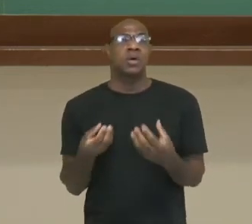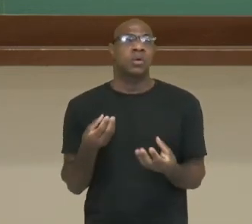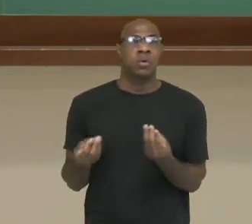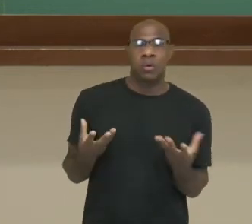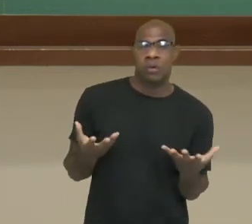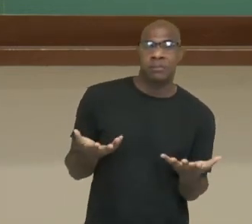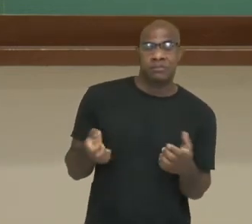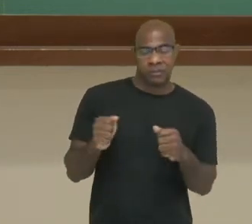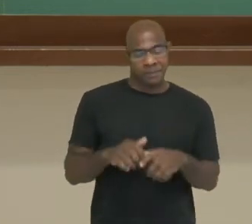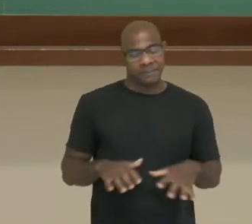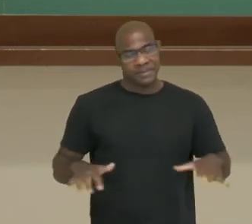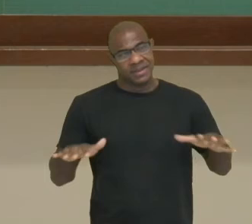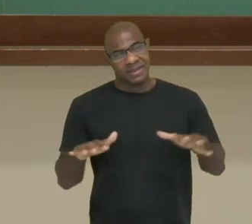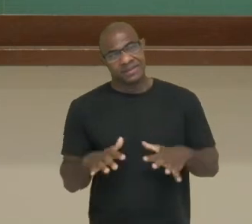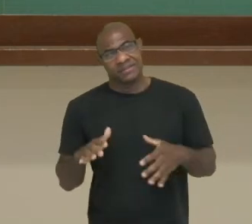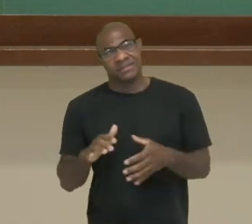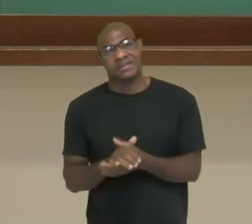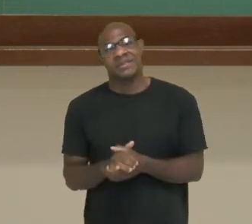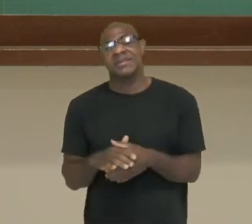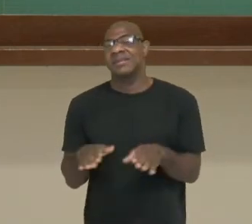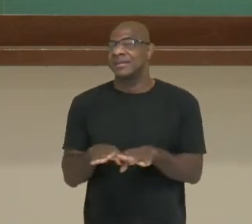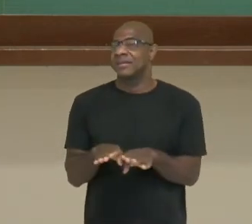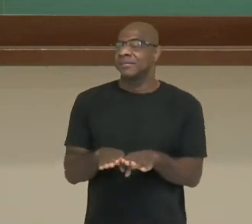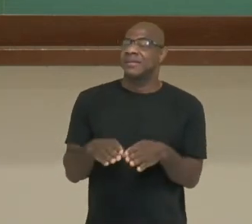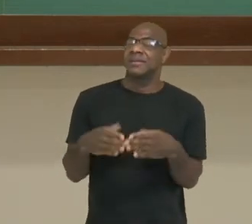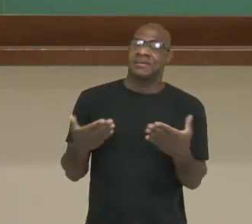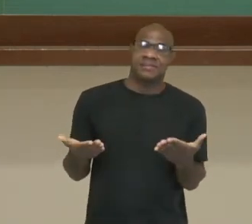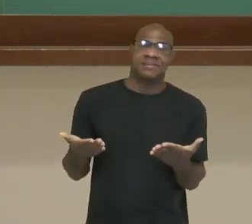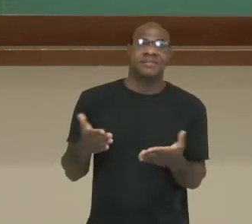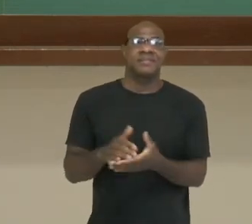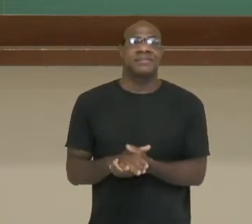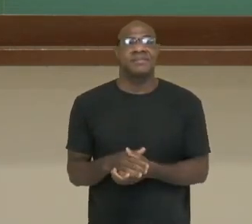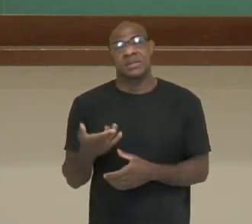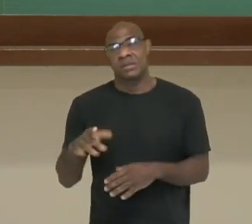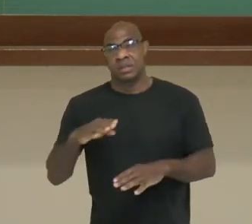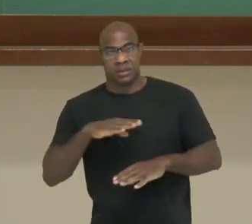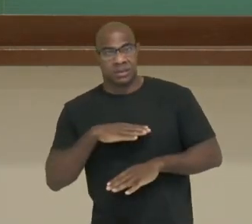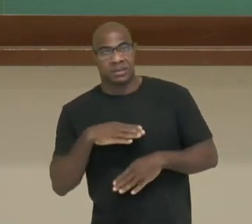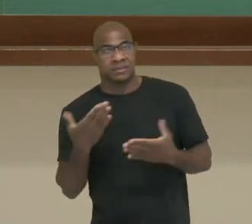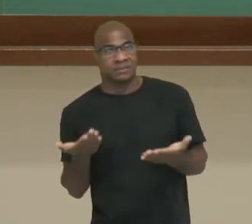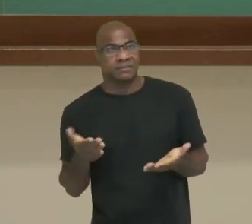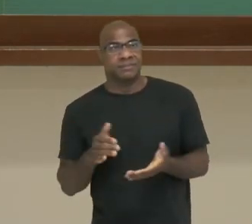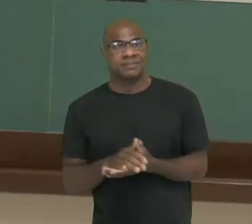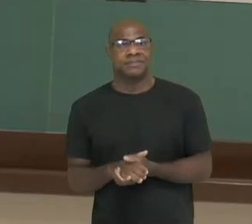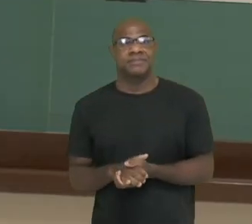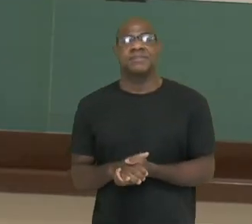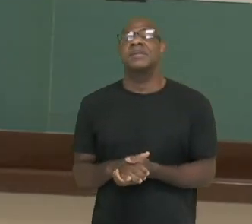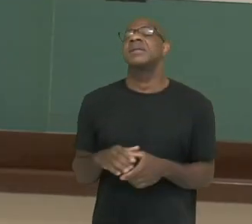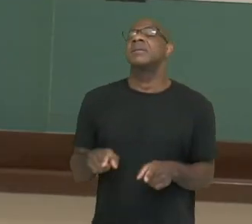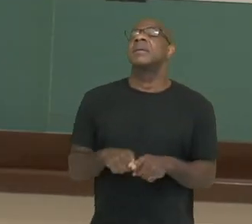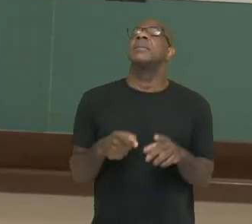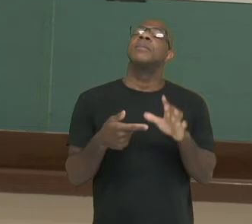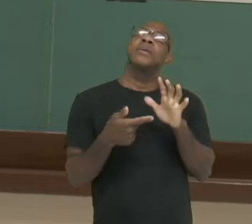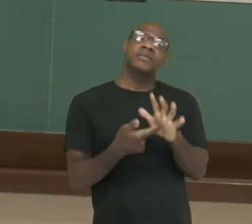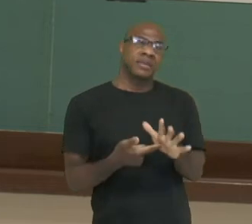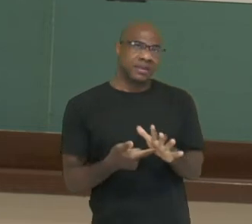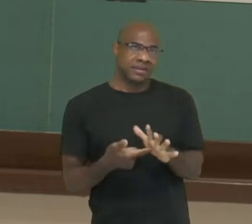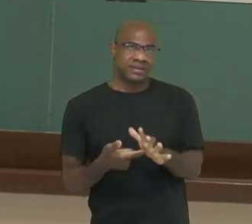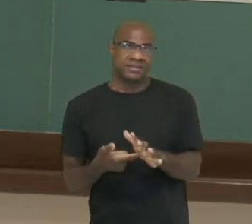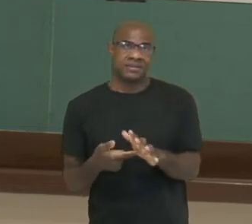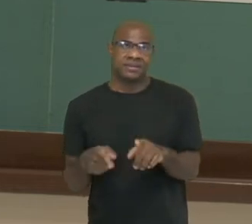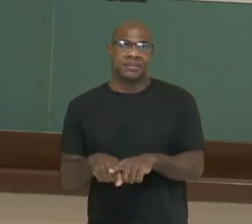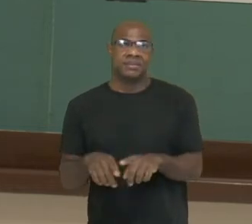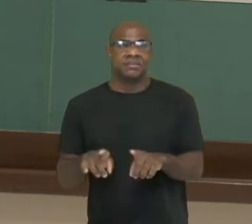com o ambiente onde está, né, e também com a sua atuação, mas de forma a mostrar também essa questão do